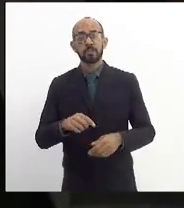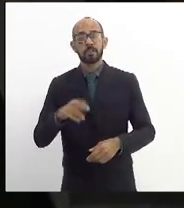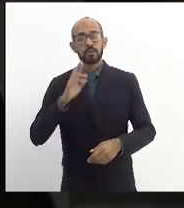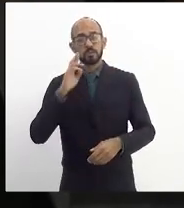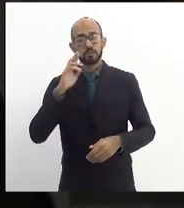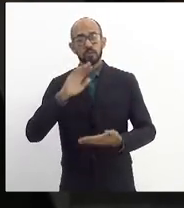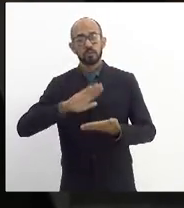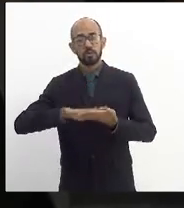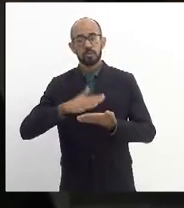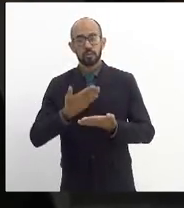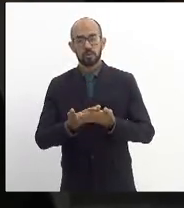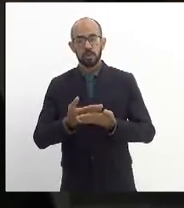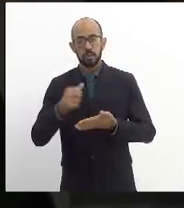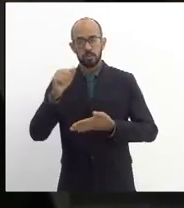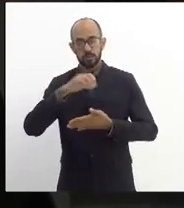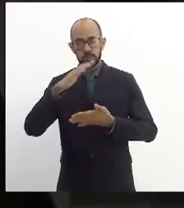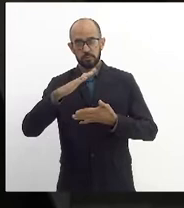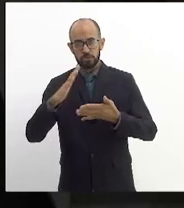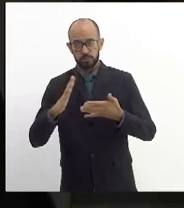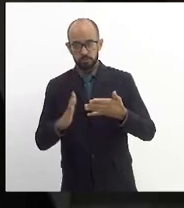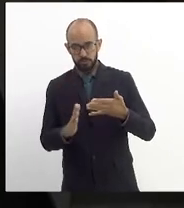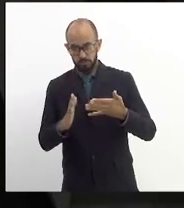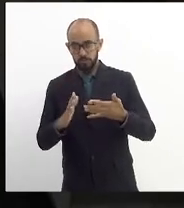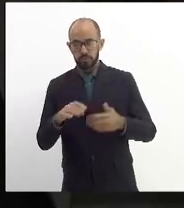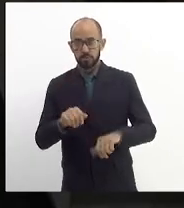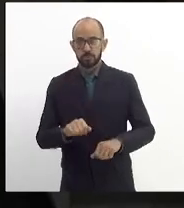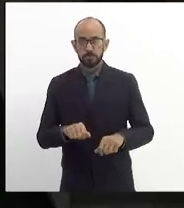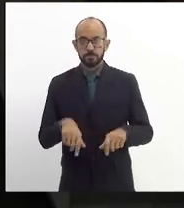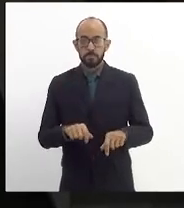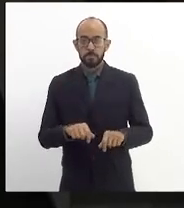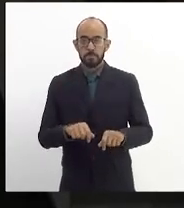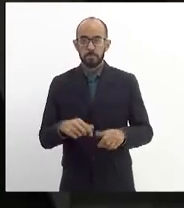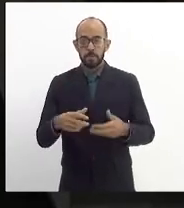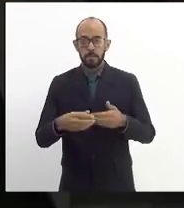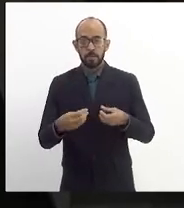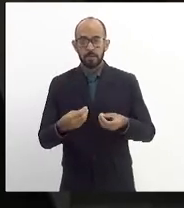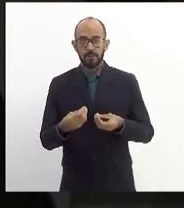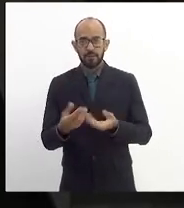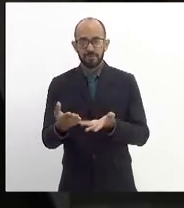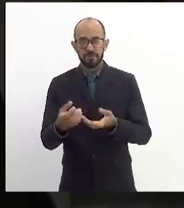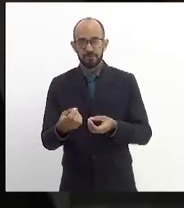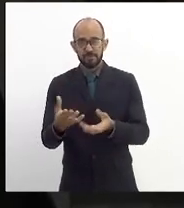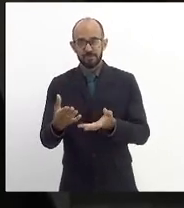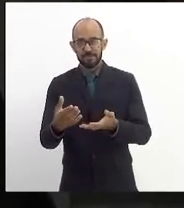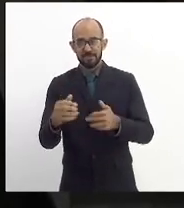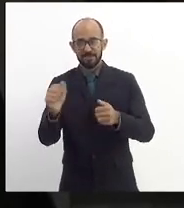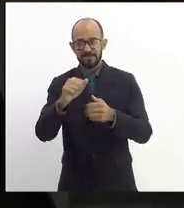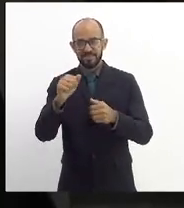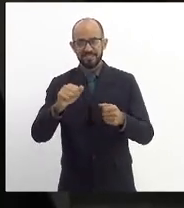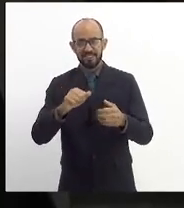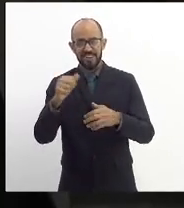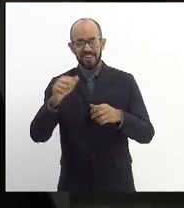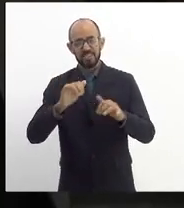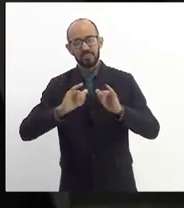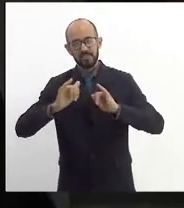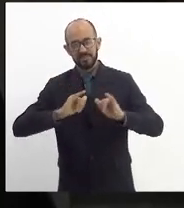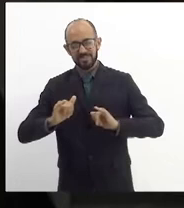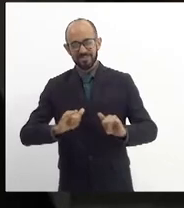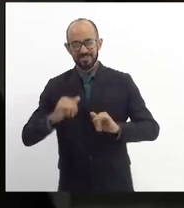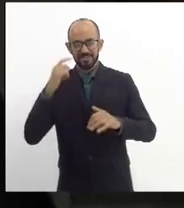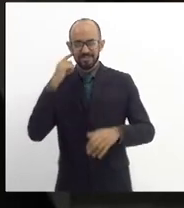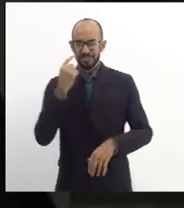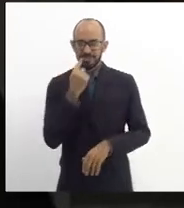intérprete da linguagem de libras que leva a nossa foge aos deficientes auditivos